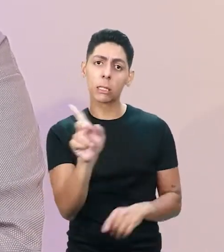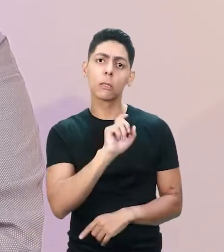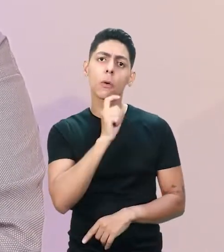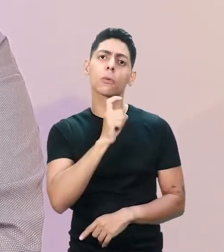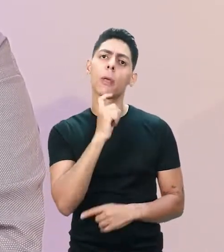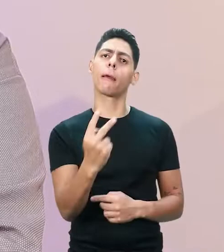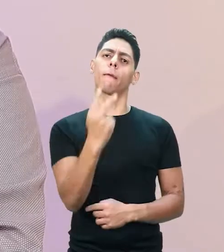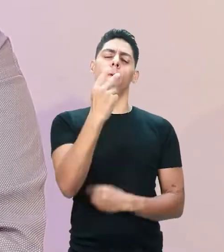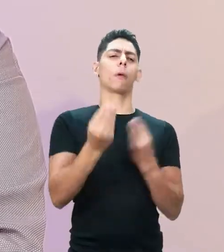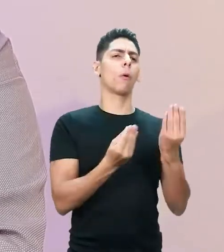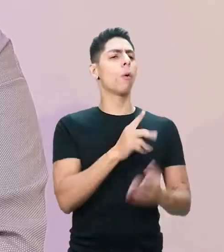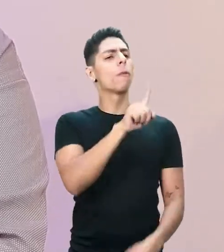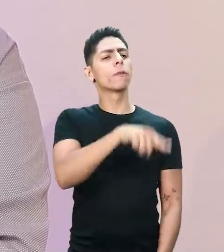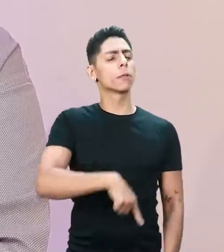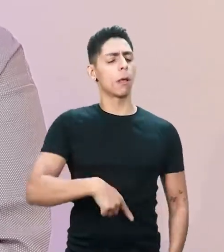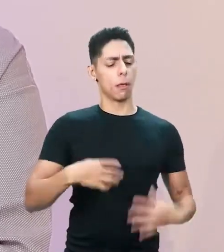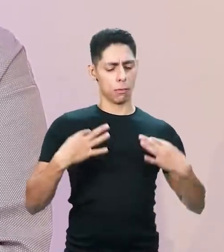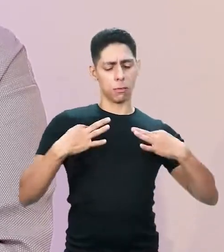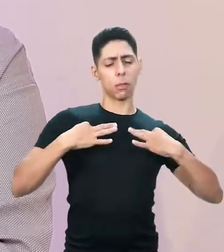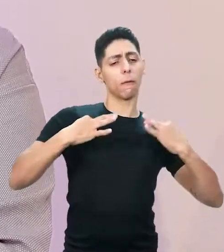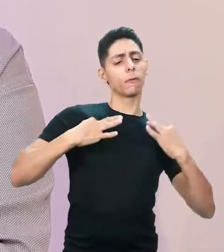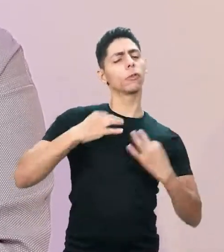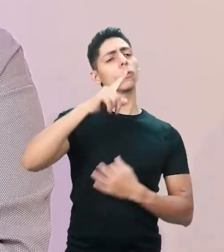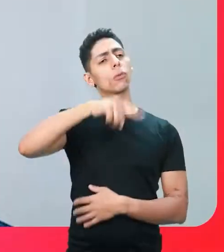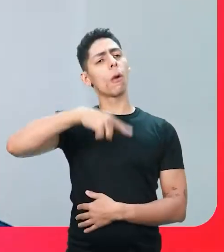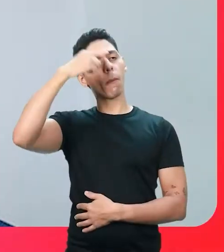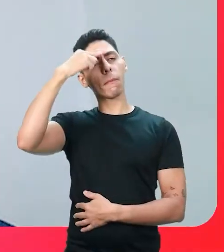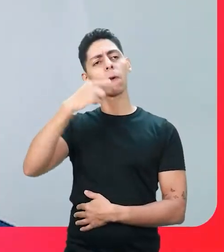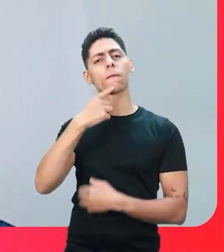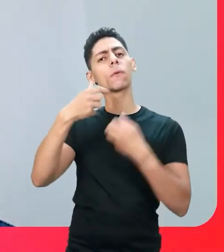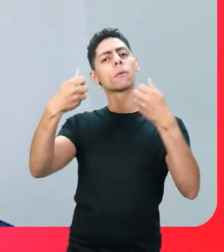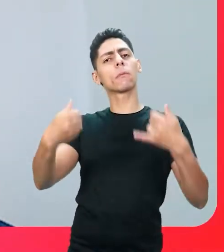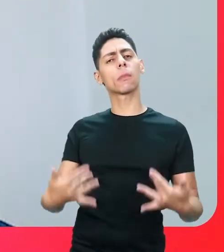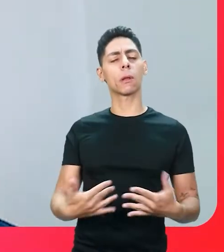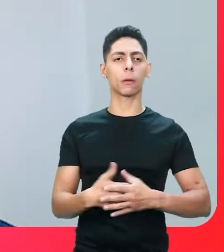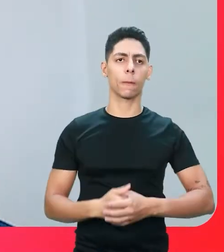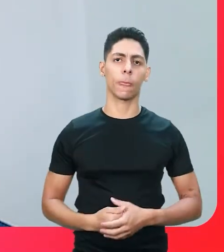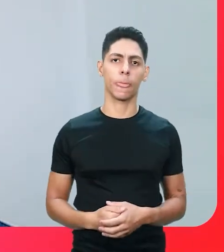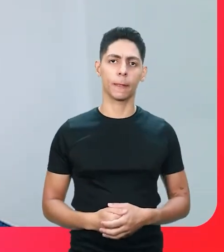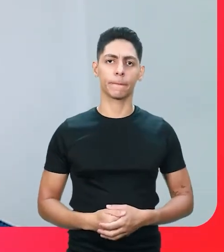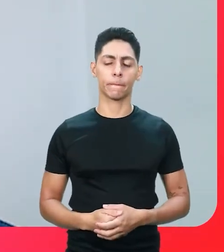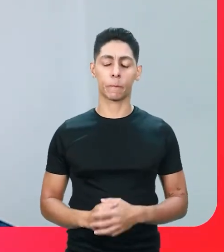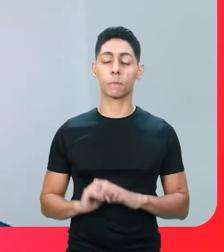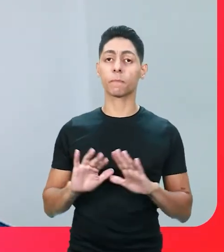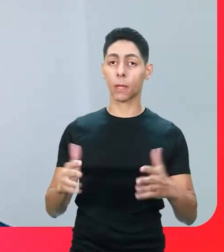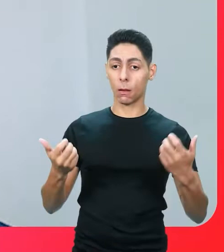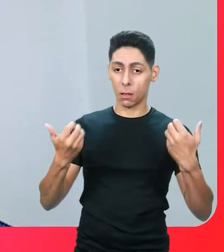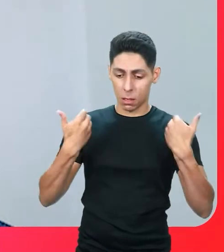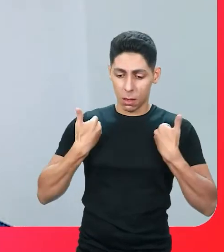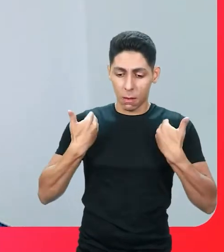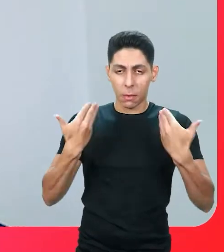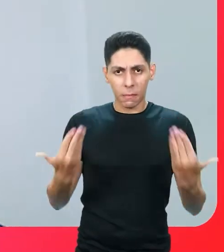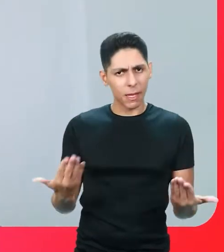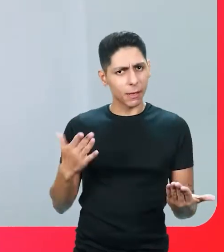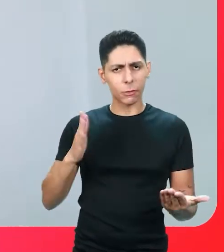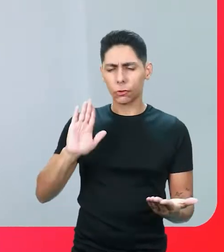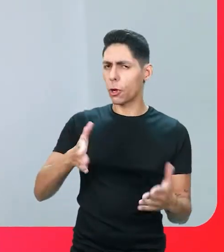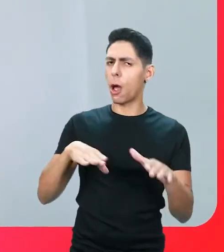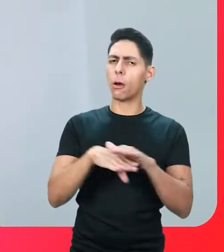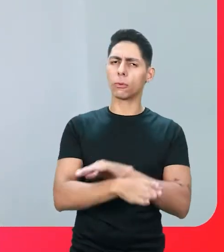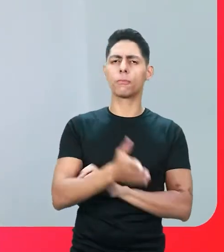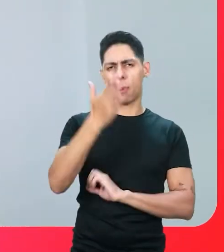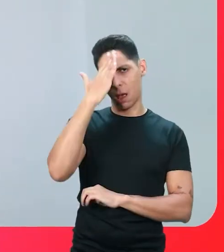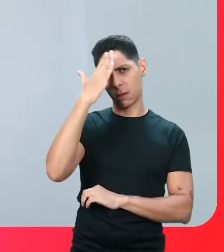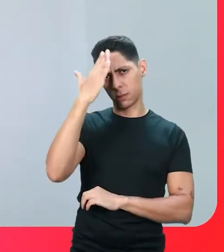é que você está vestido, como é que é o Marco Aurélio. Claro, aliás, descrever imagens é algo que eu faço quase todo